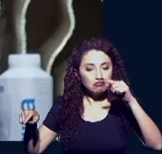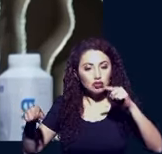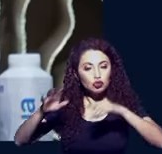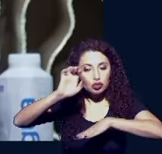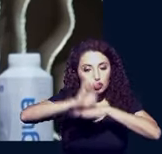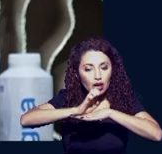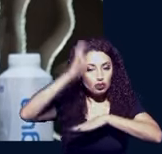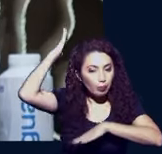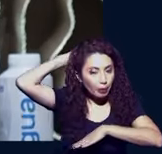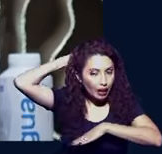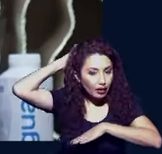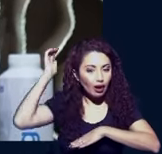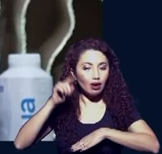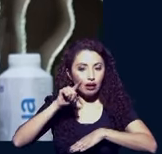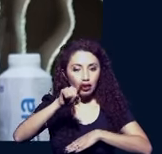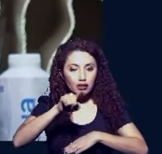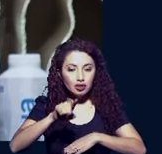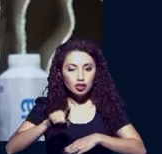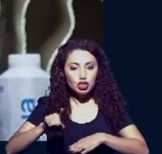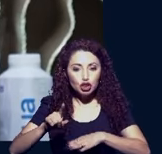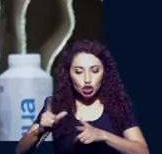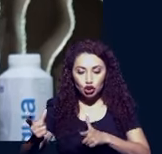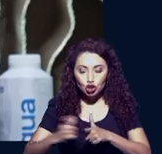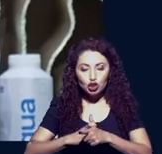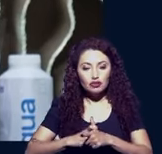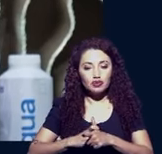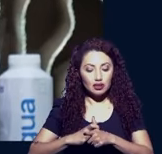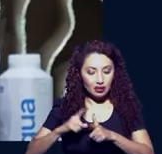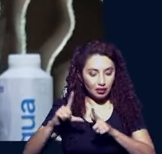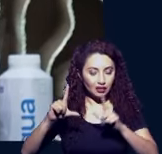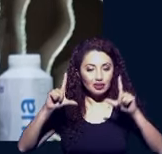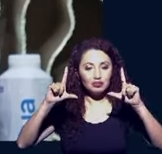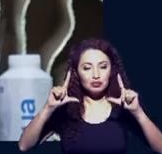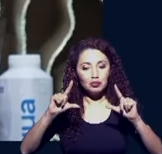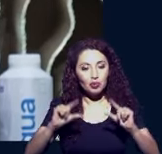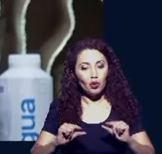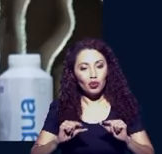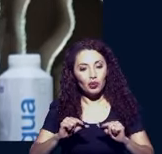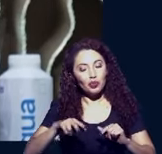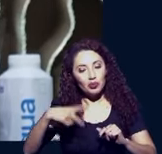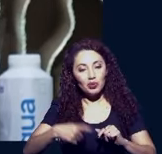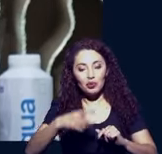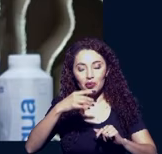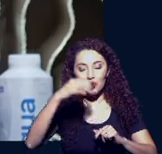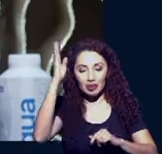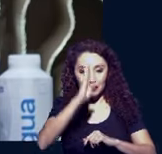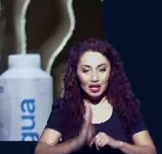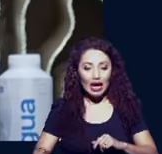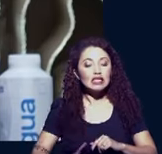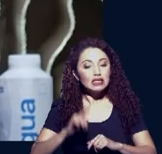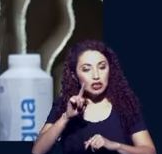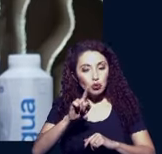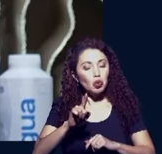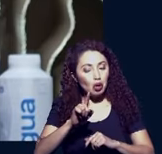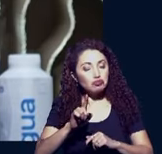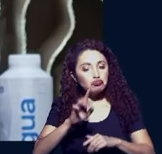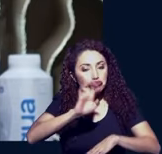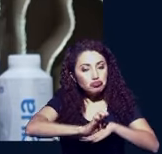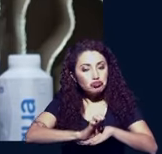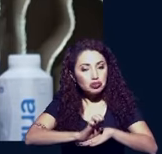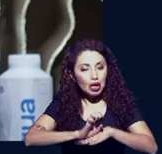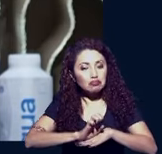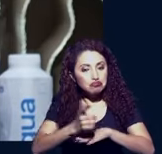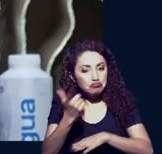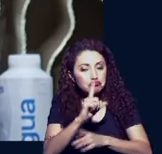Estados com o menor nível de endividamento do Brasil de sermos capag de sermos um estado superavitário e ao mesmo tempo